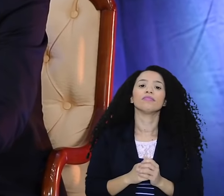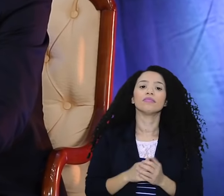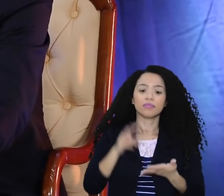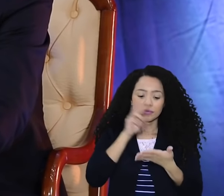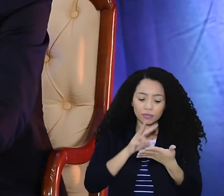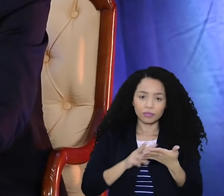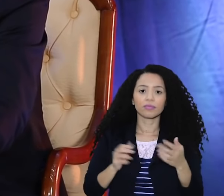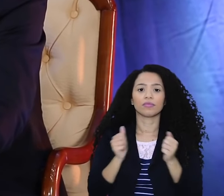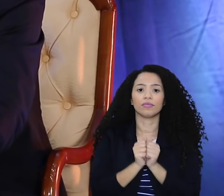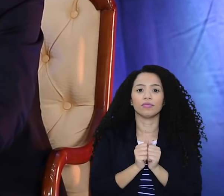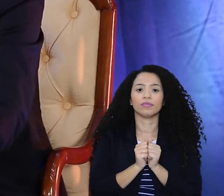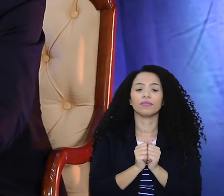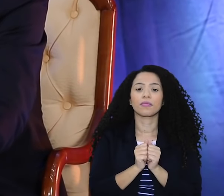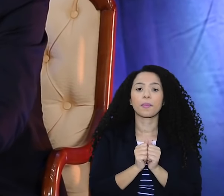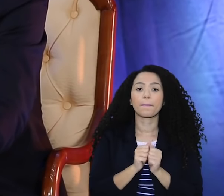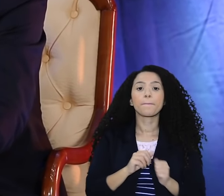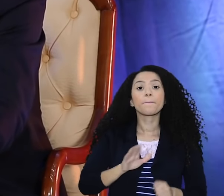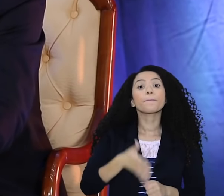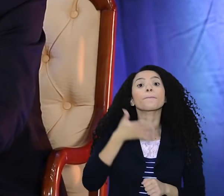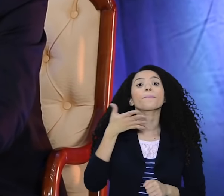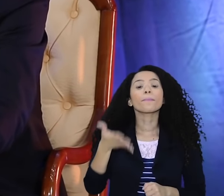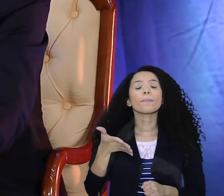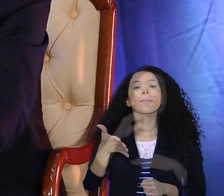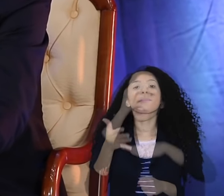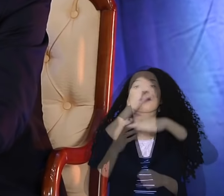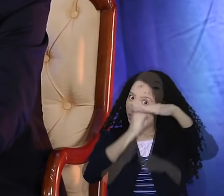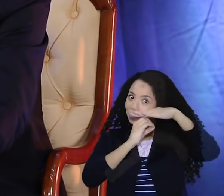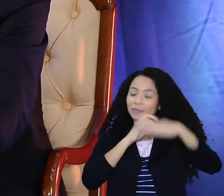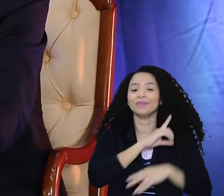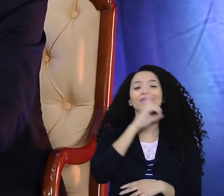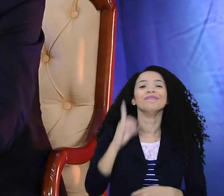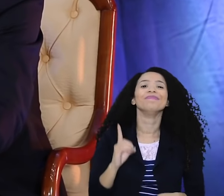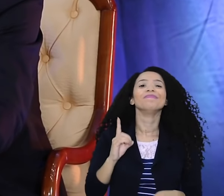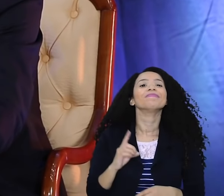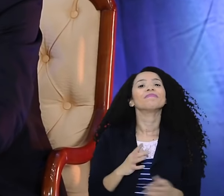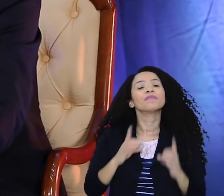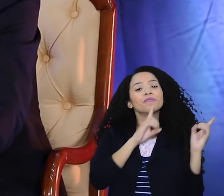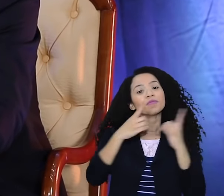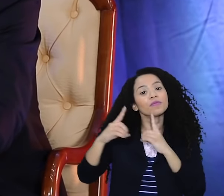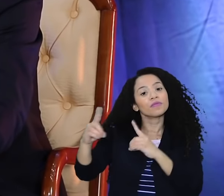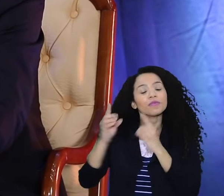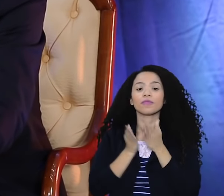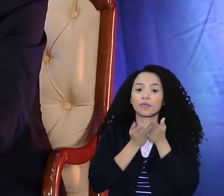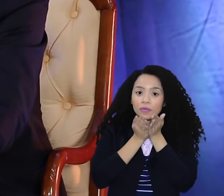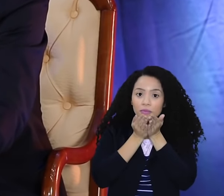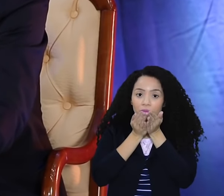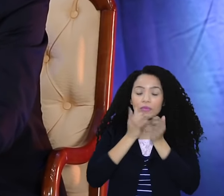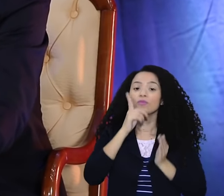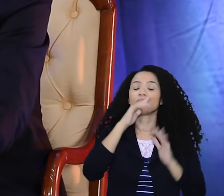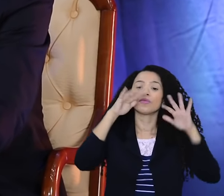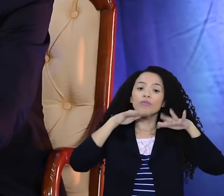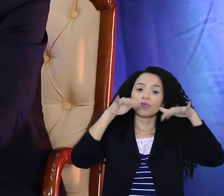Ao descambar o dia, os seus discípulos desceram para o mar, e tomando um barco, passaram para o outro